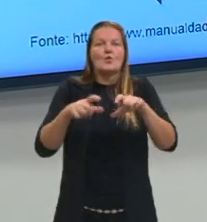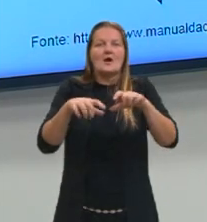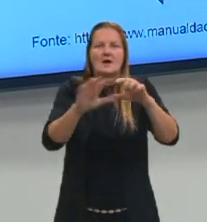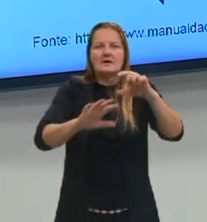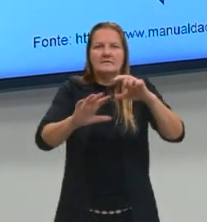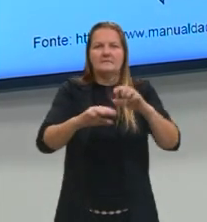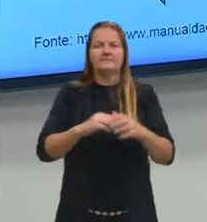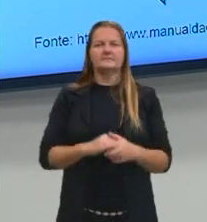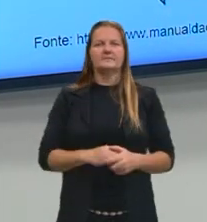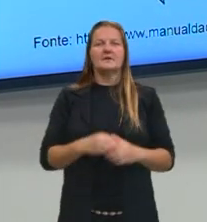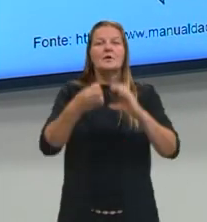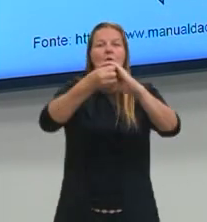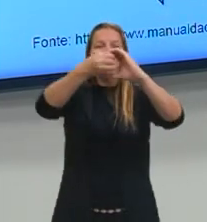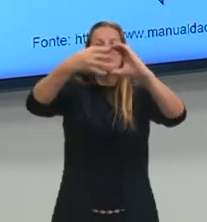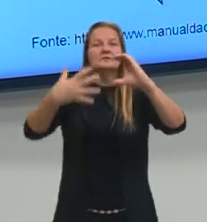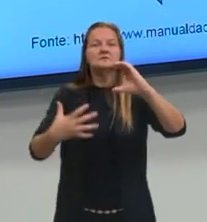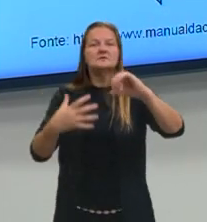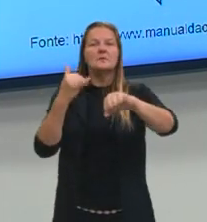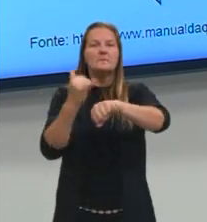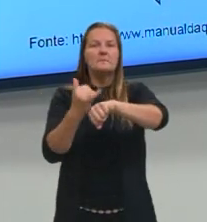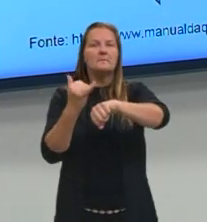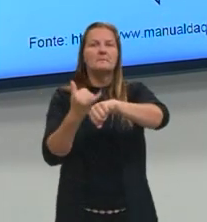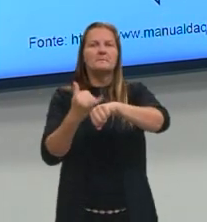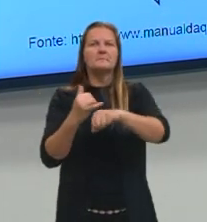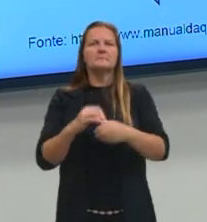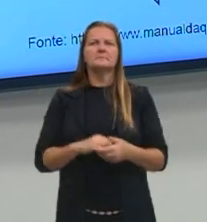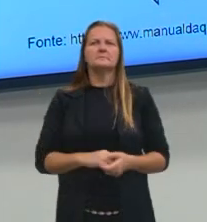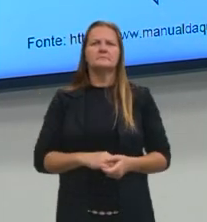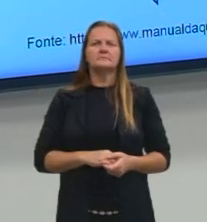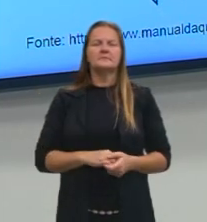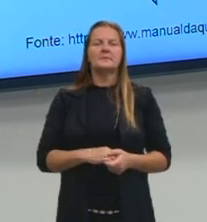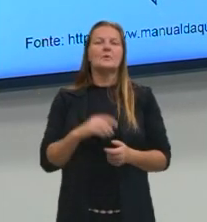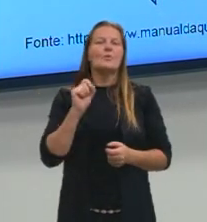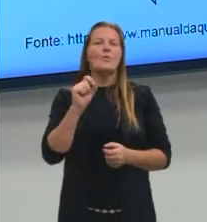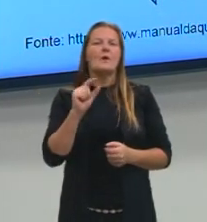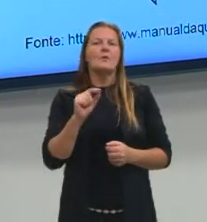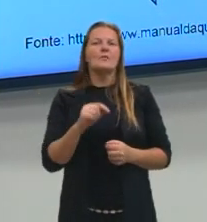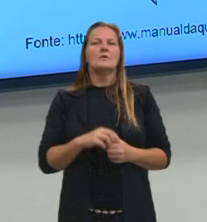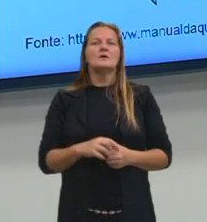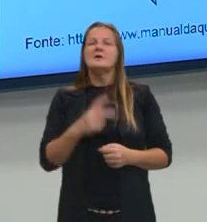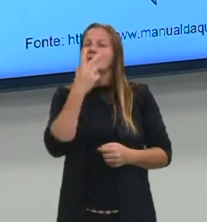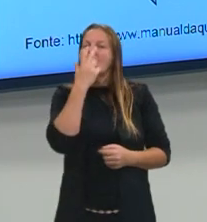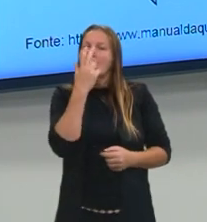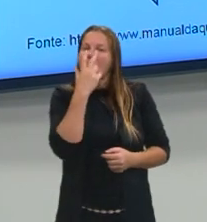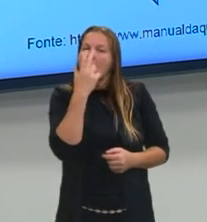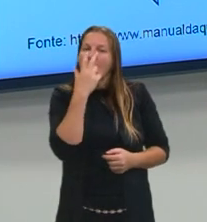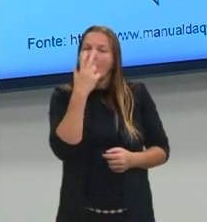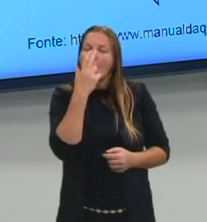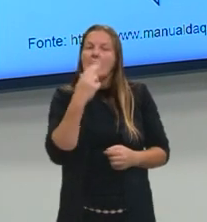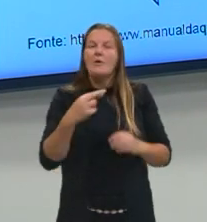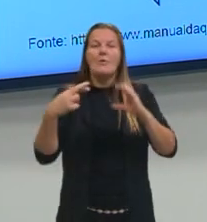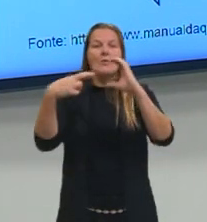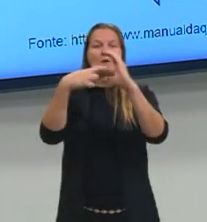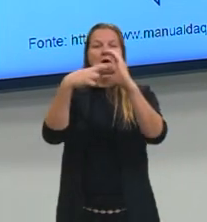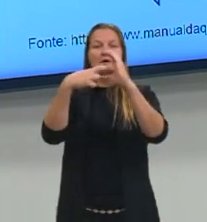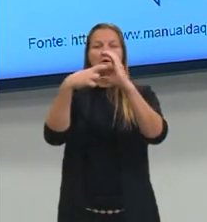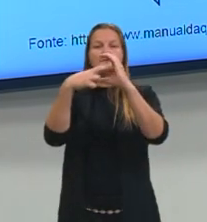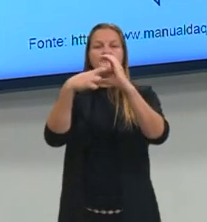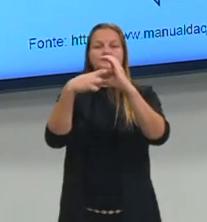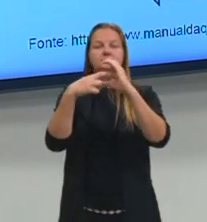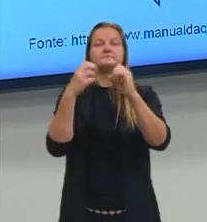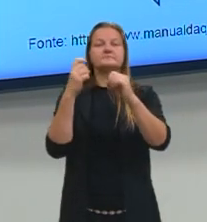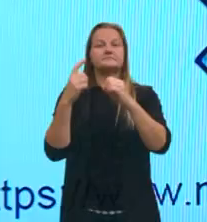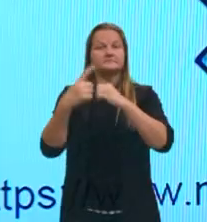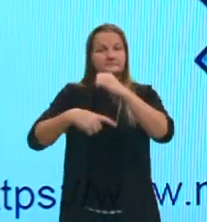metais ela não características dos metais então é a o lado que vai seguir é igual mesmo sentido do raio atômico tá